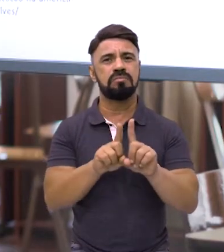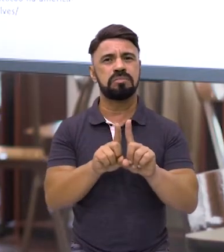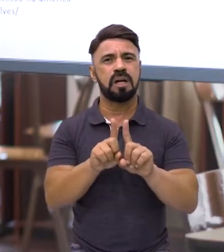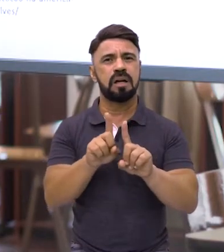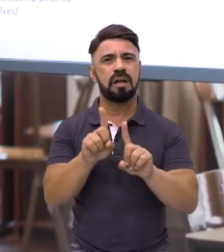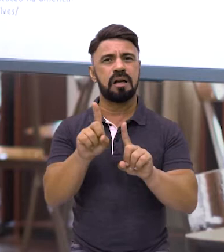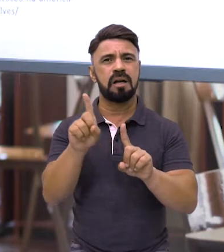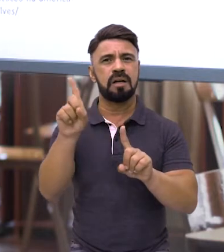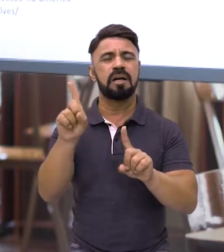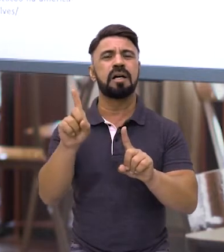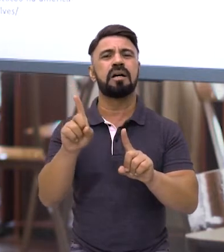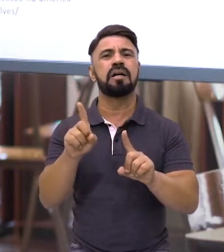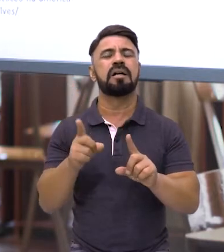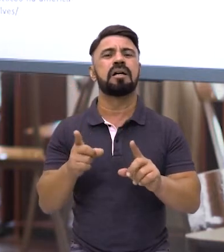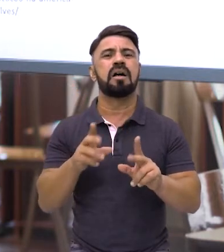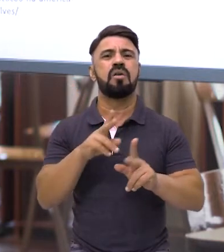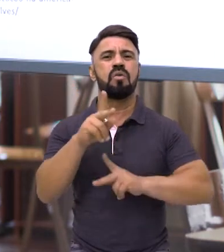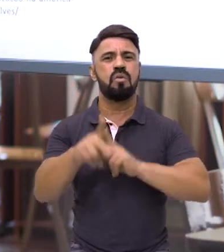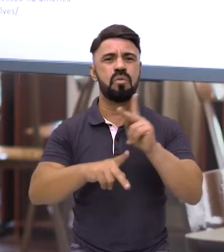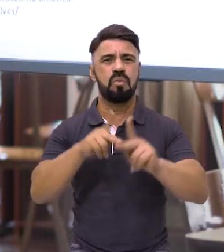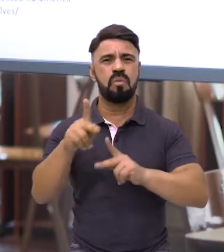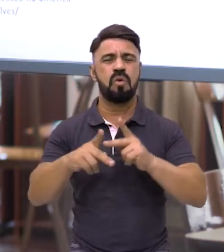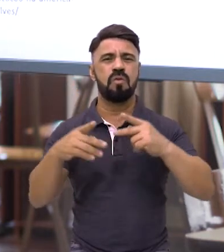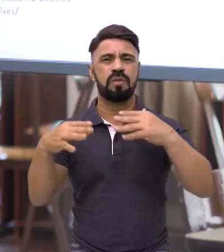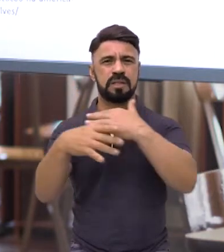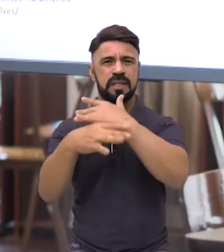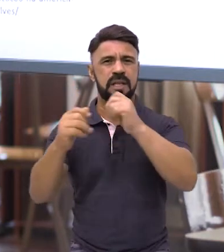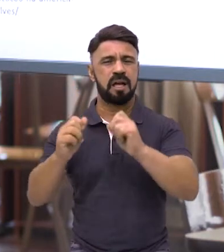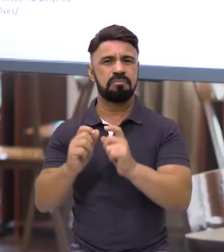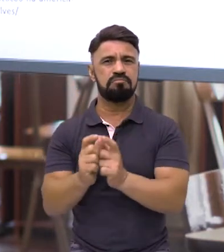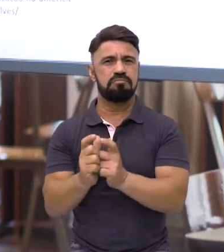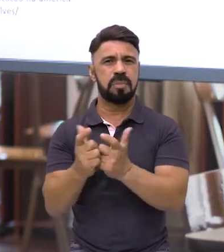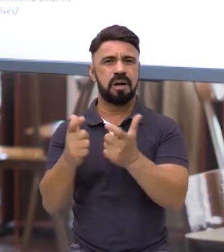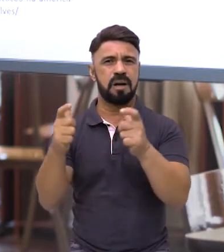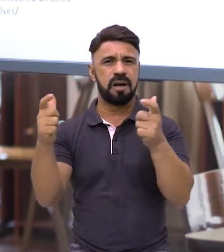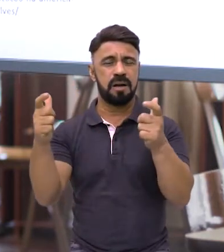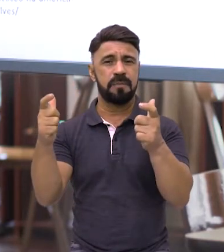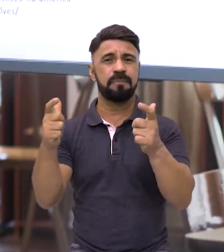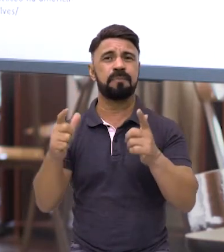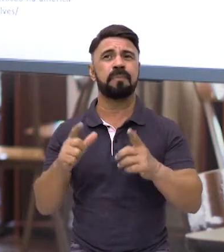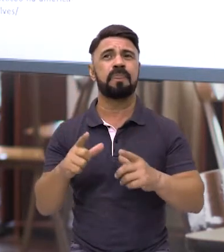crescer. Você observa que a população urbana cresceu. Em